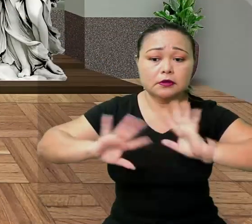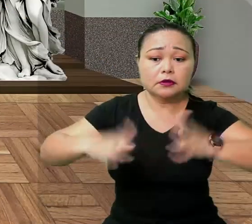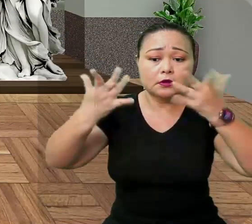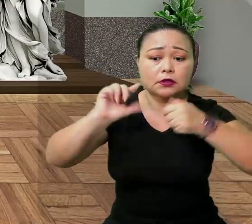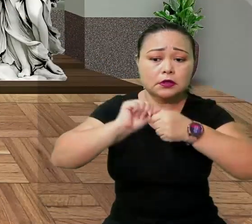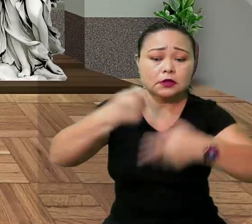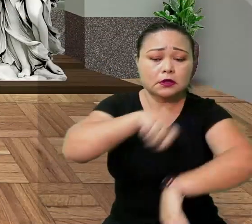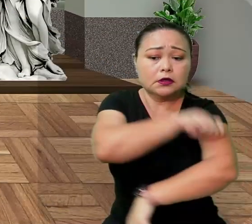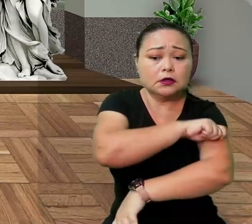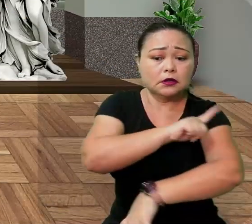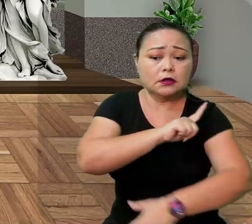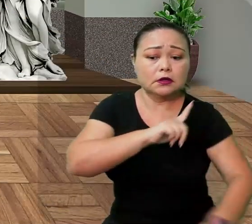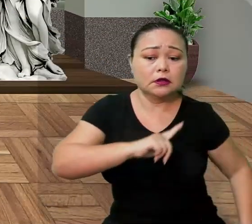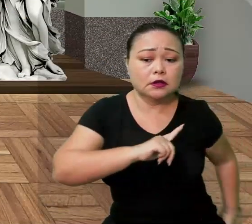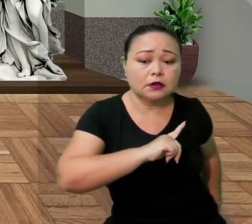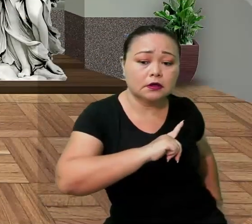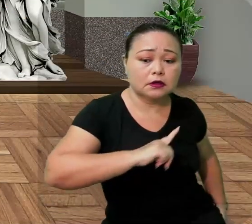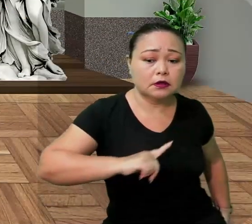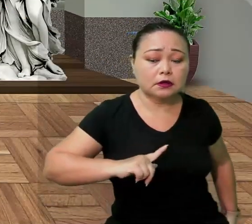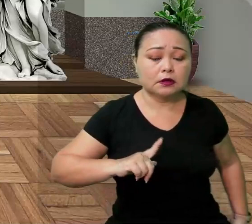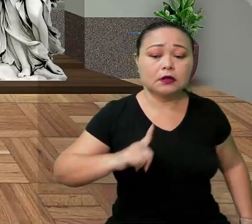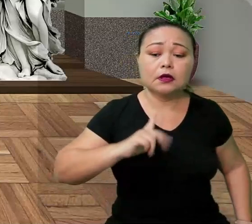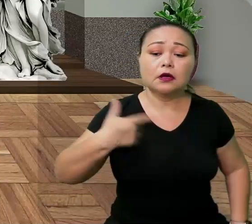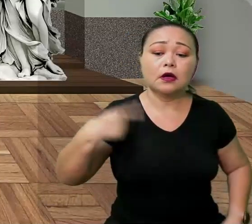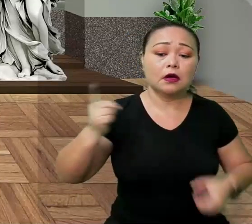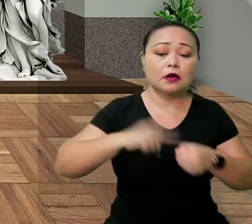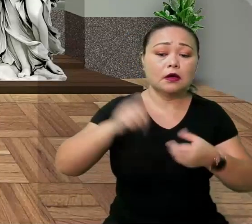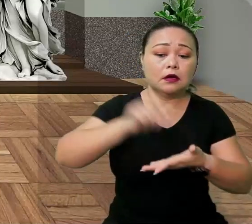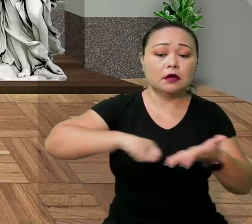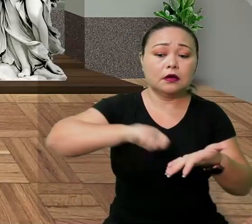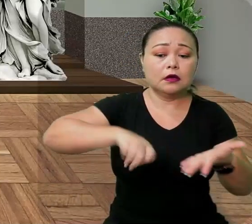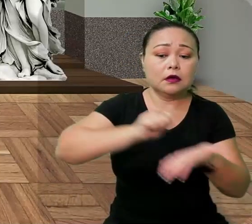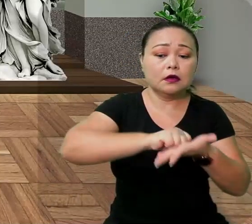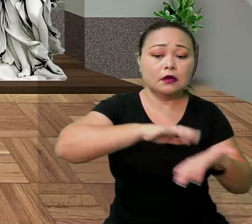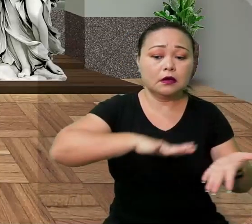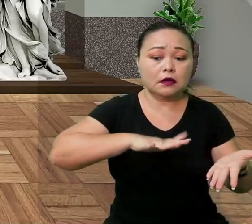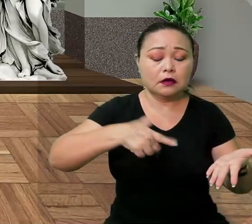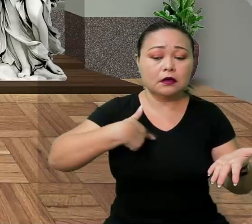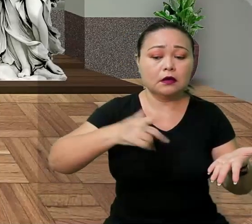Salve, salve, alunos! Estamos de volta para fazer a correção das